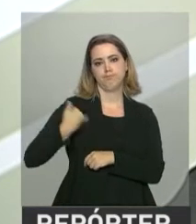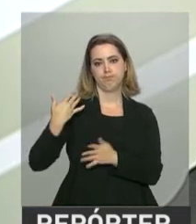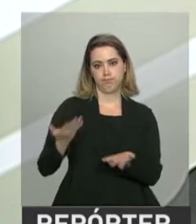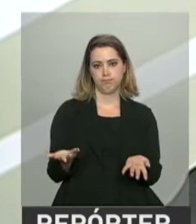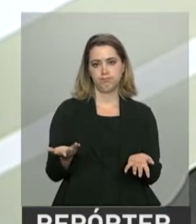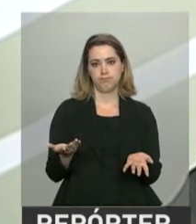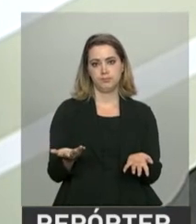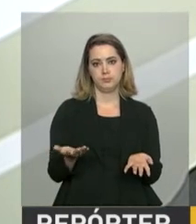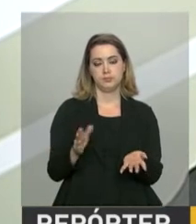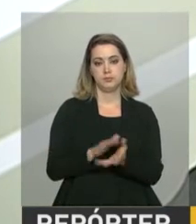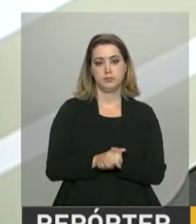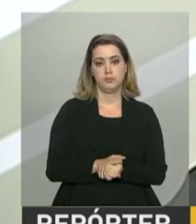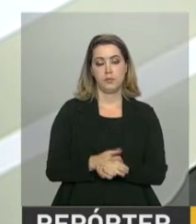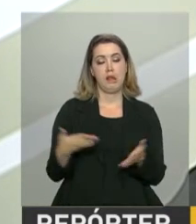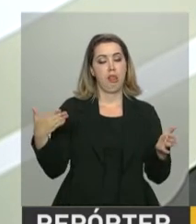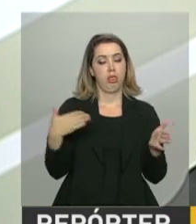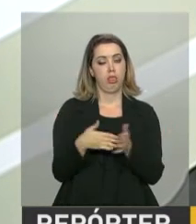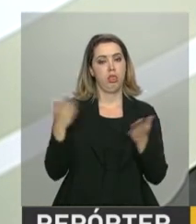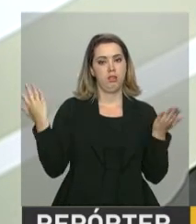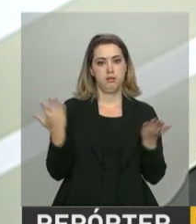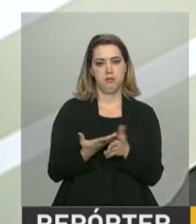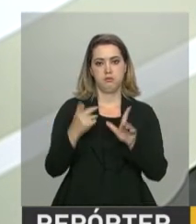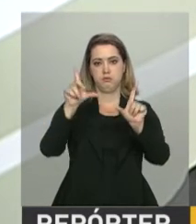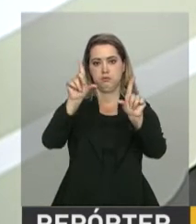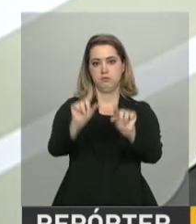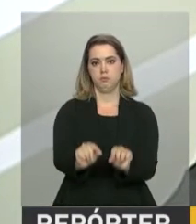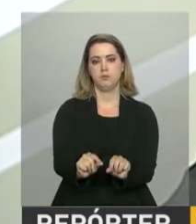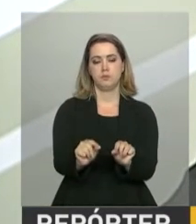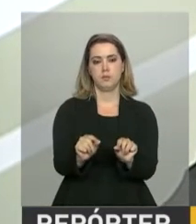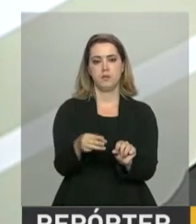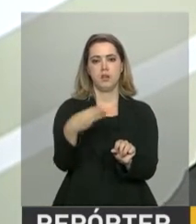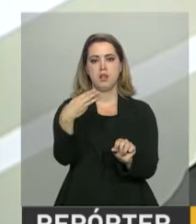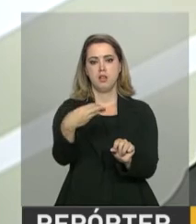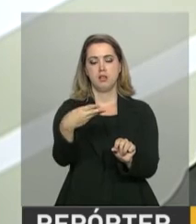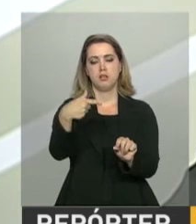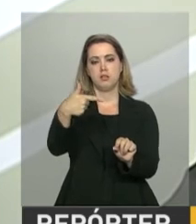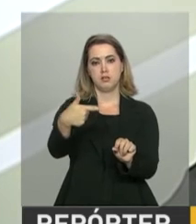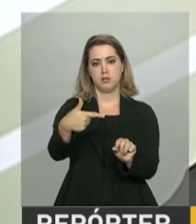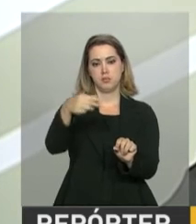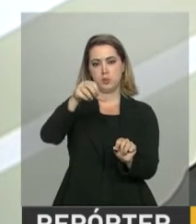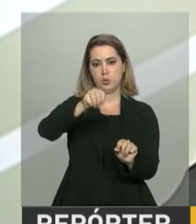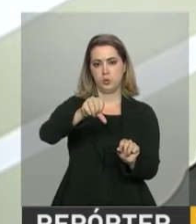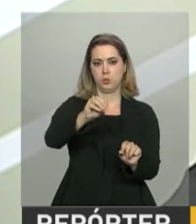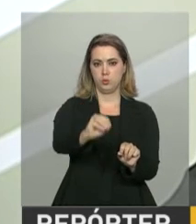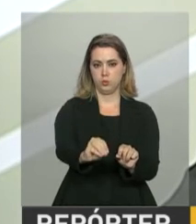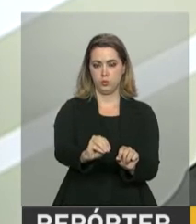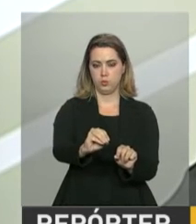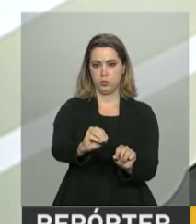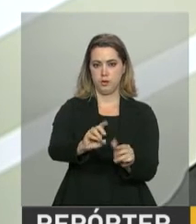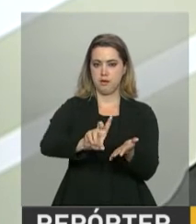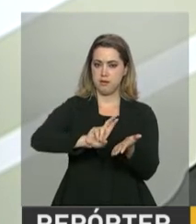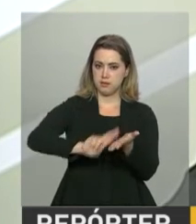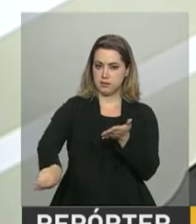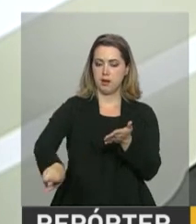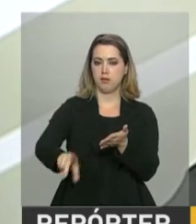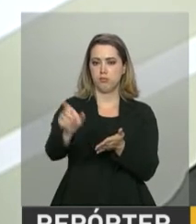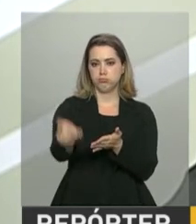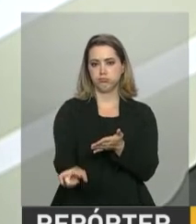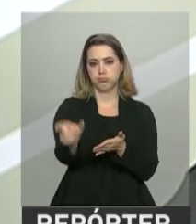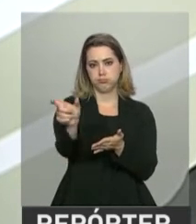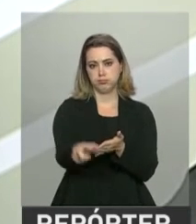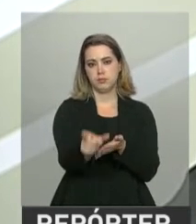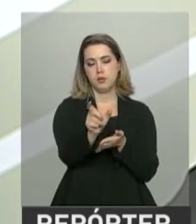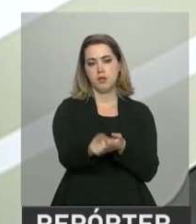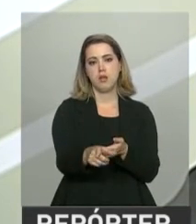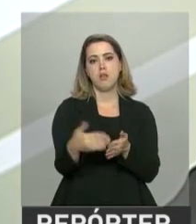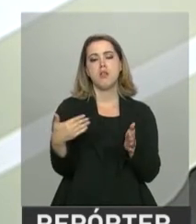até agora é de 63 mil 290 cargos implica uma redução anual de